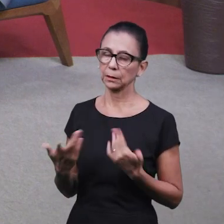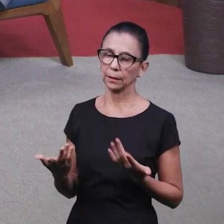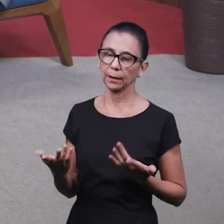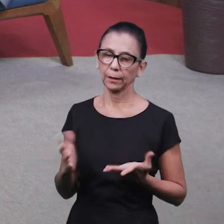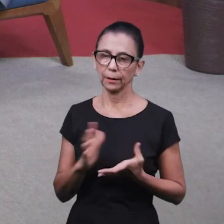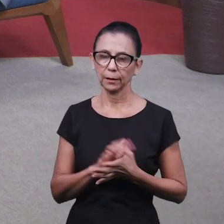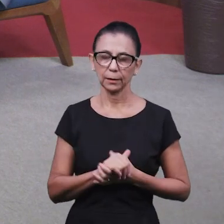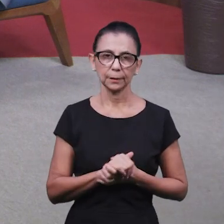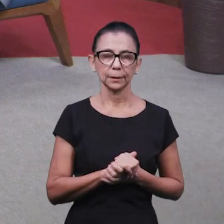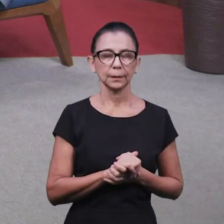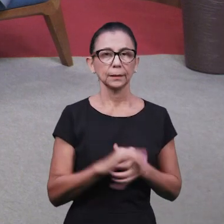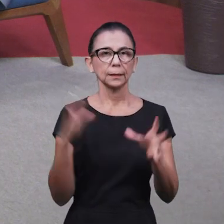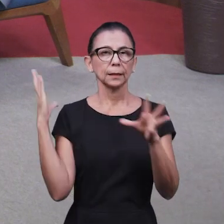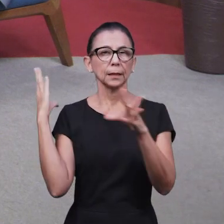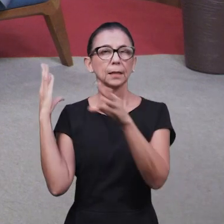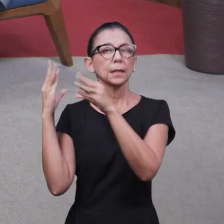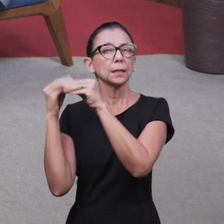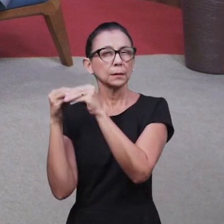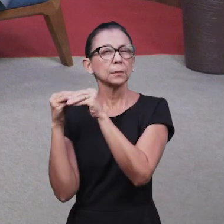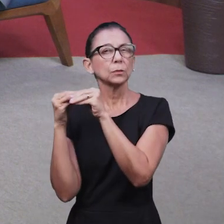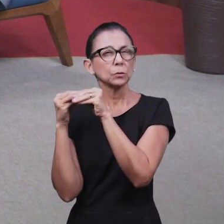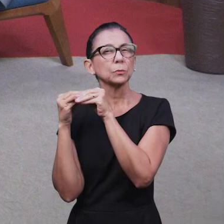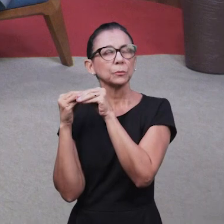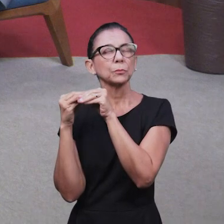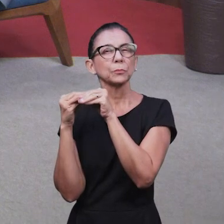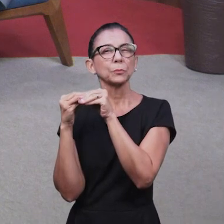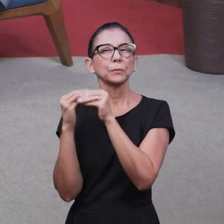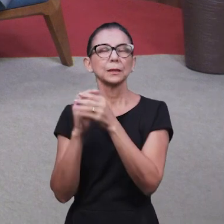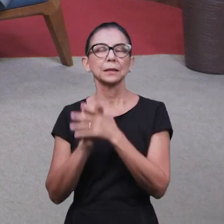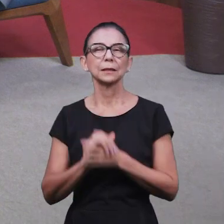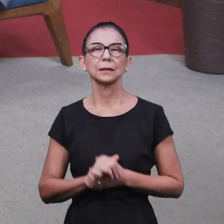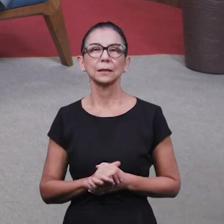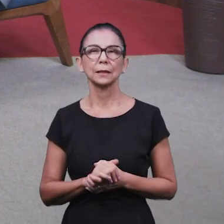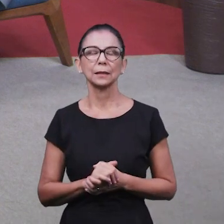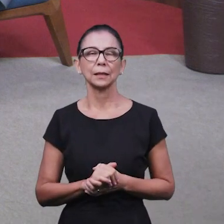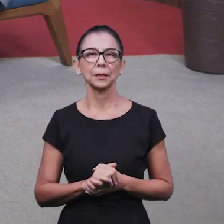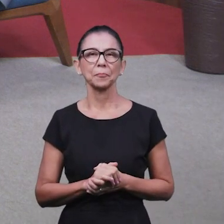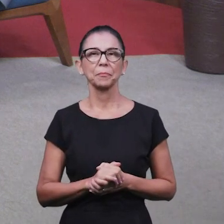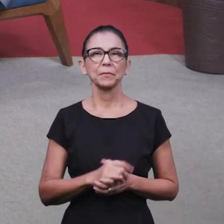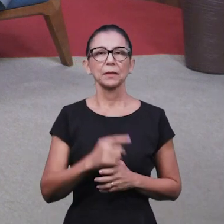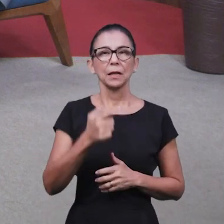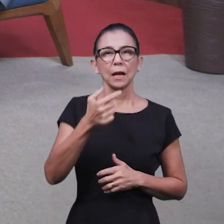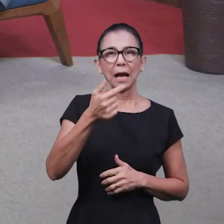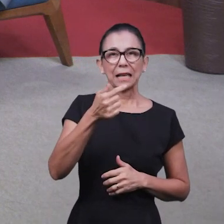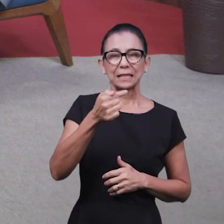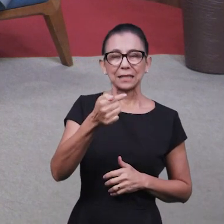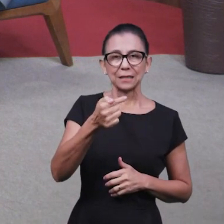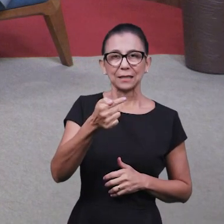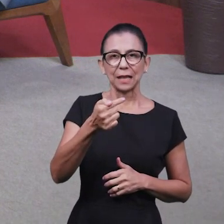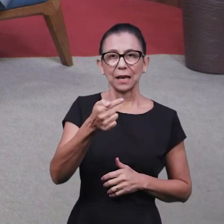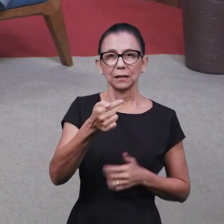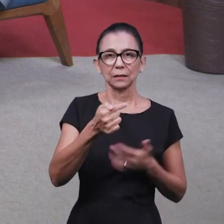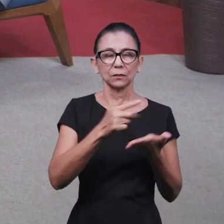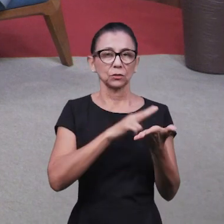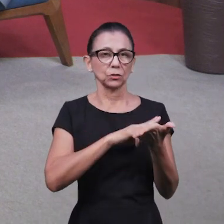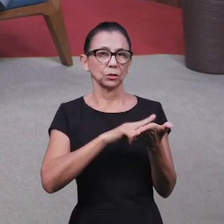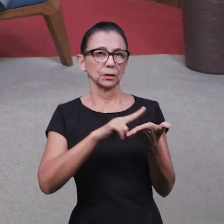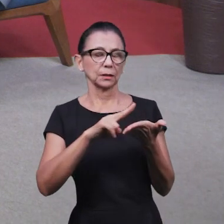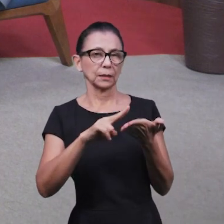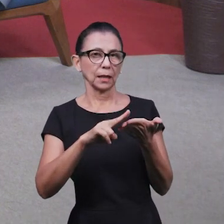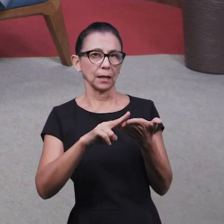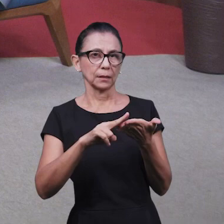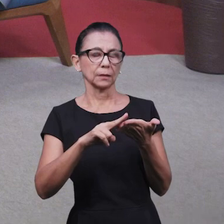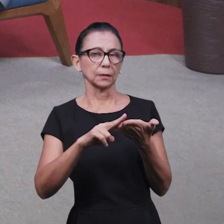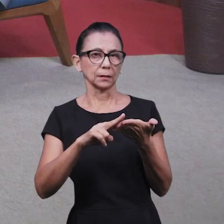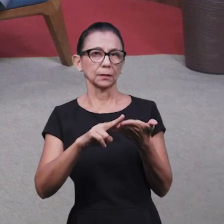forma, resume o encerramento daquelas 7 cartas, né? Porque que todas